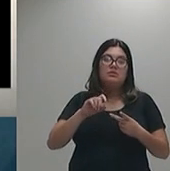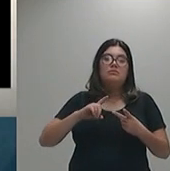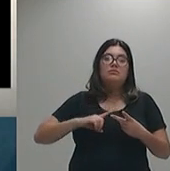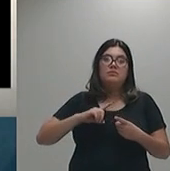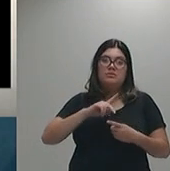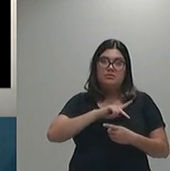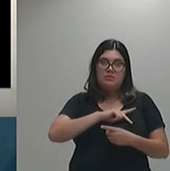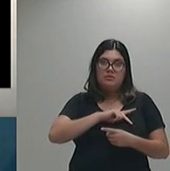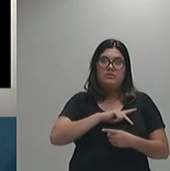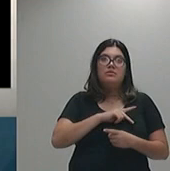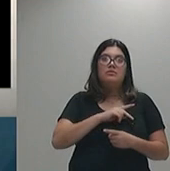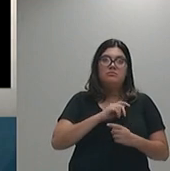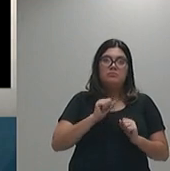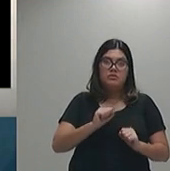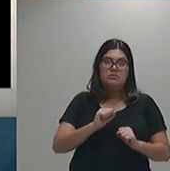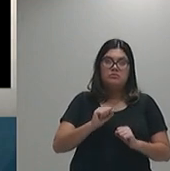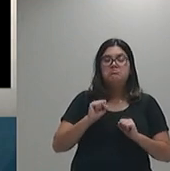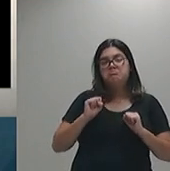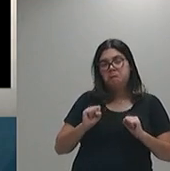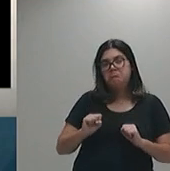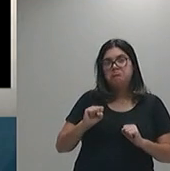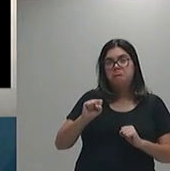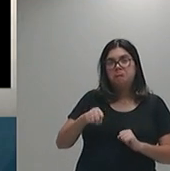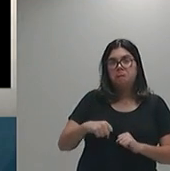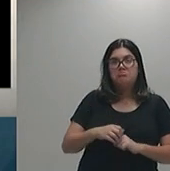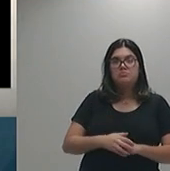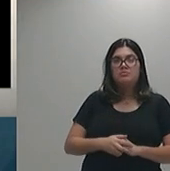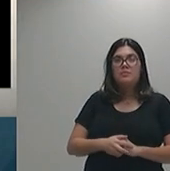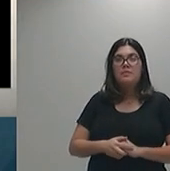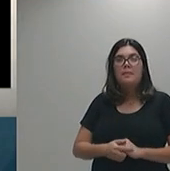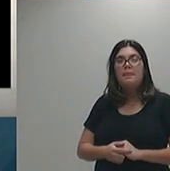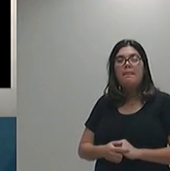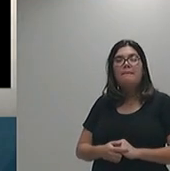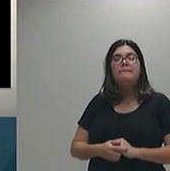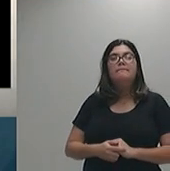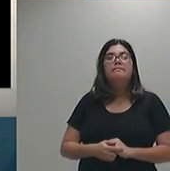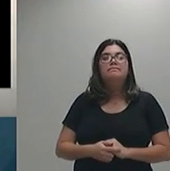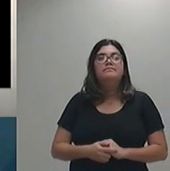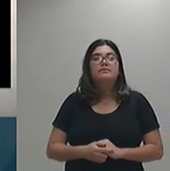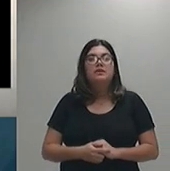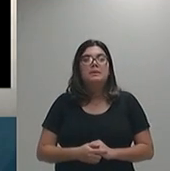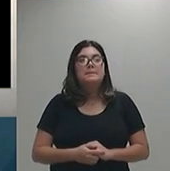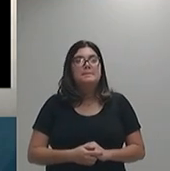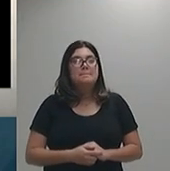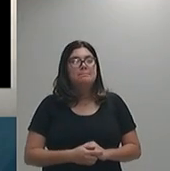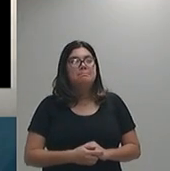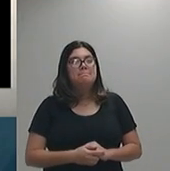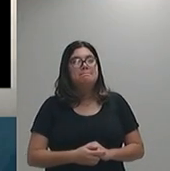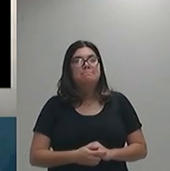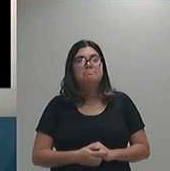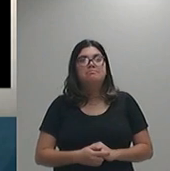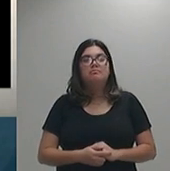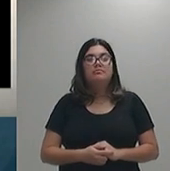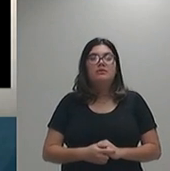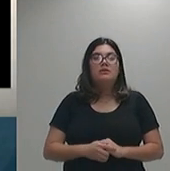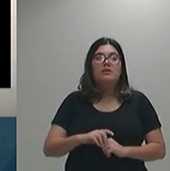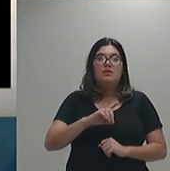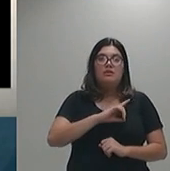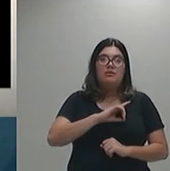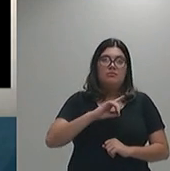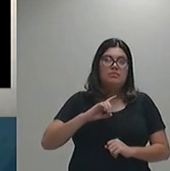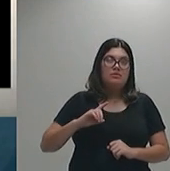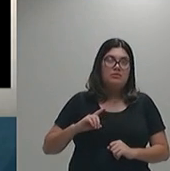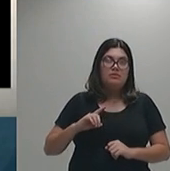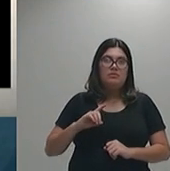técnico presente então o problema bastante área da Defensoria está de acordo ascensorista remoto né Faz um